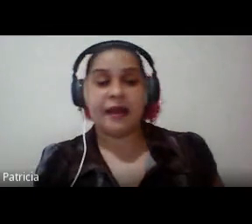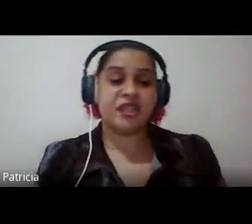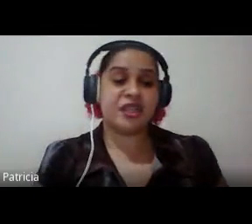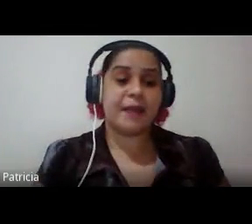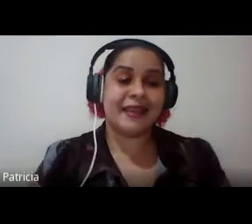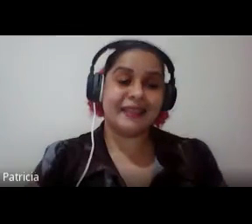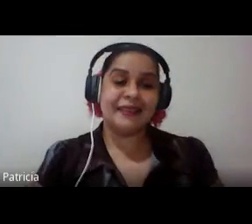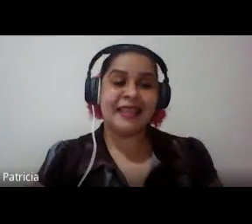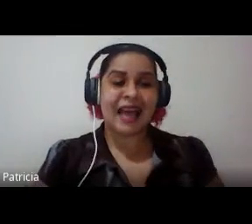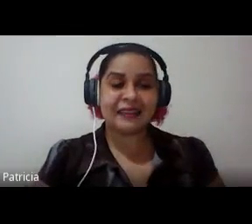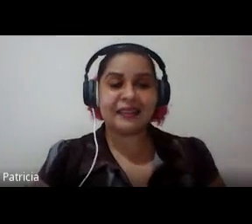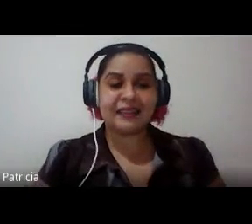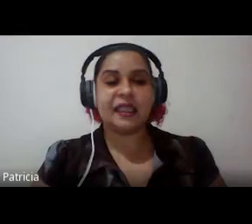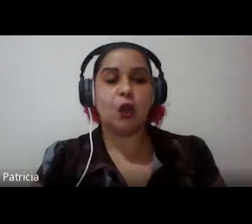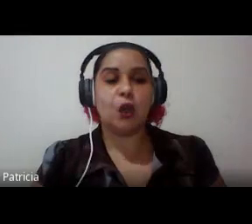a gente chama ele de